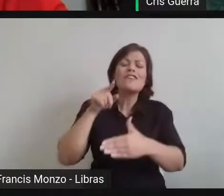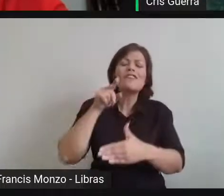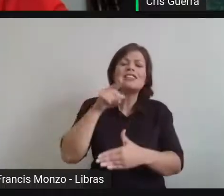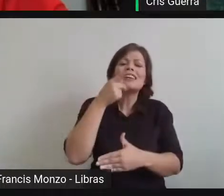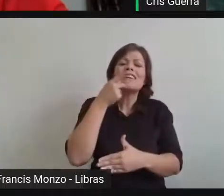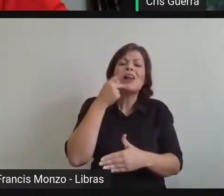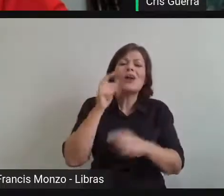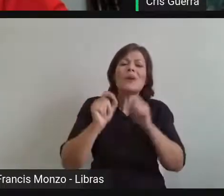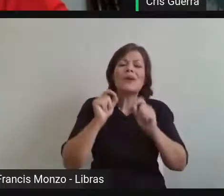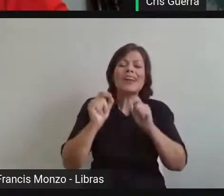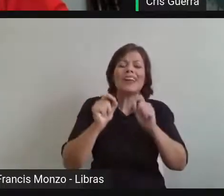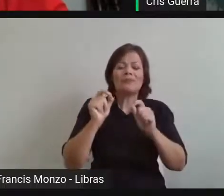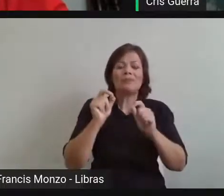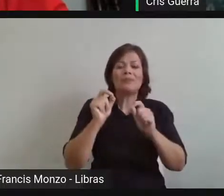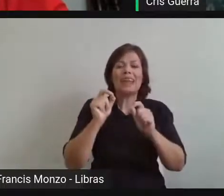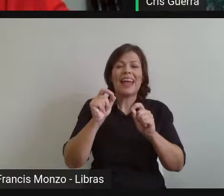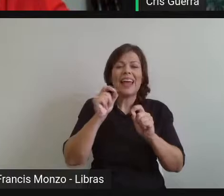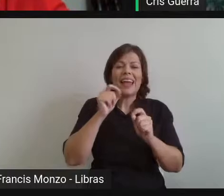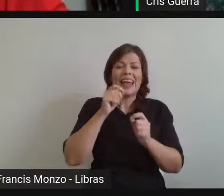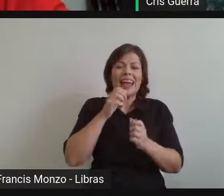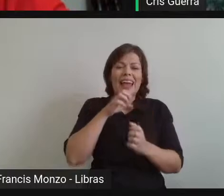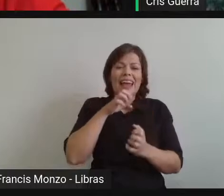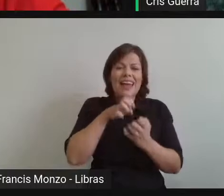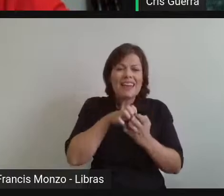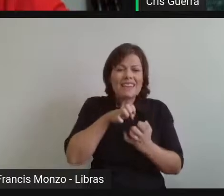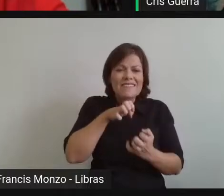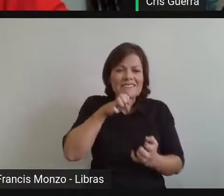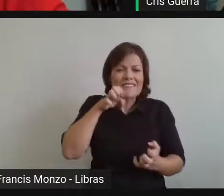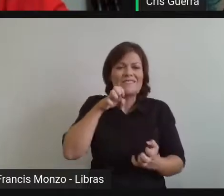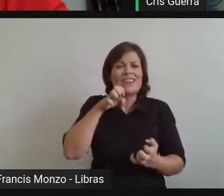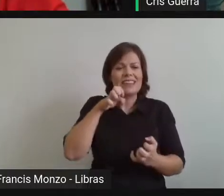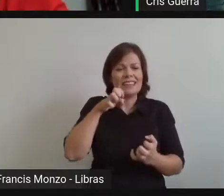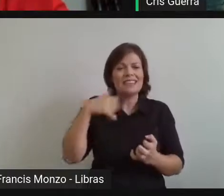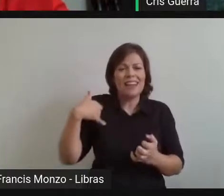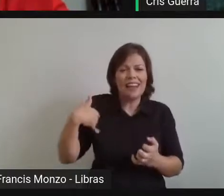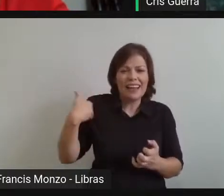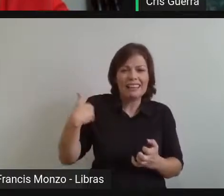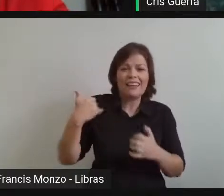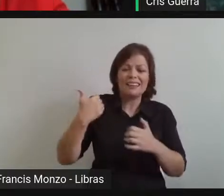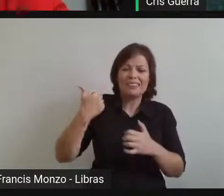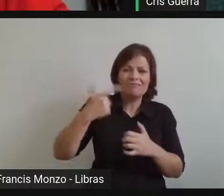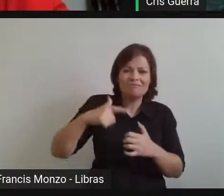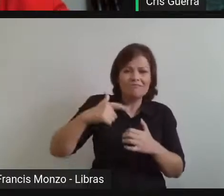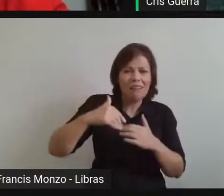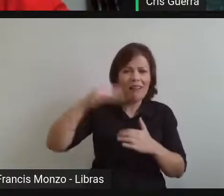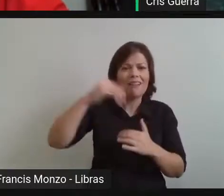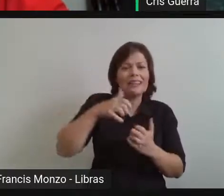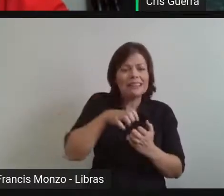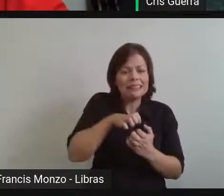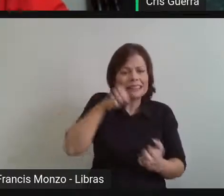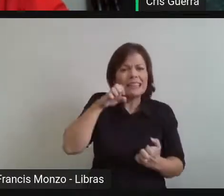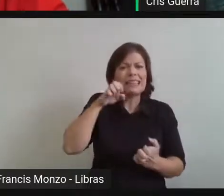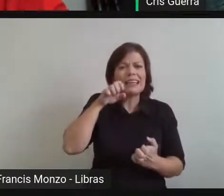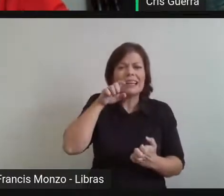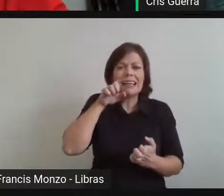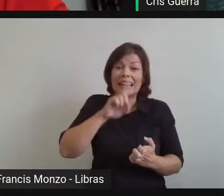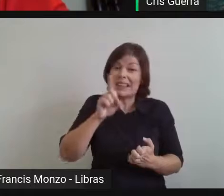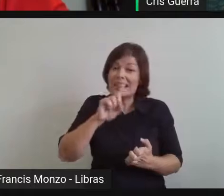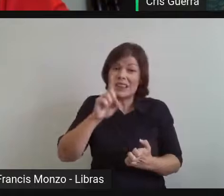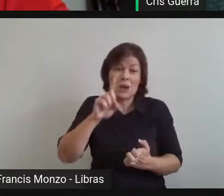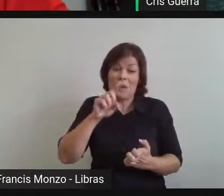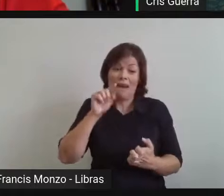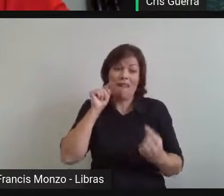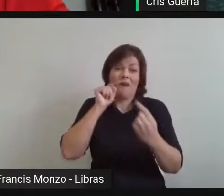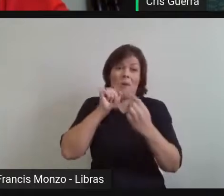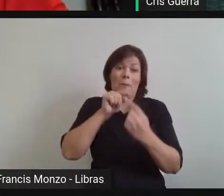E tem toda razão. A gente tem hoje em dia termos como ageísmo, idadismo, etarismo, mas que na verdade querem dizer a